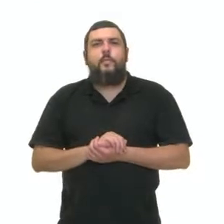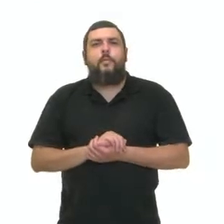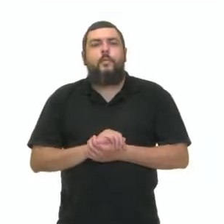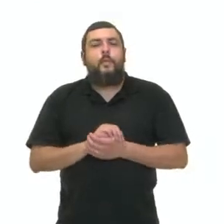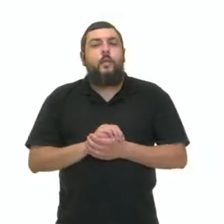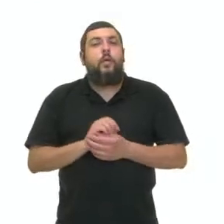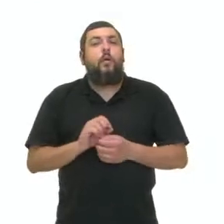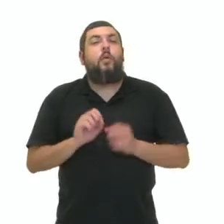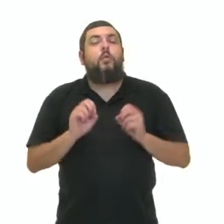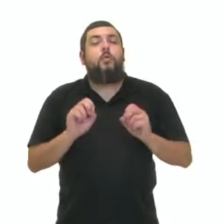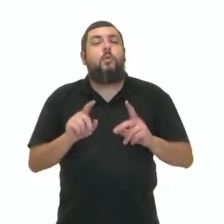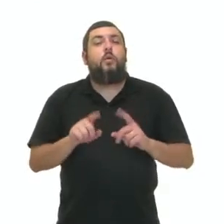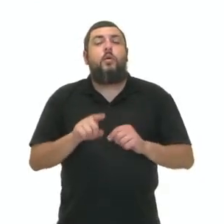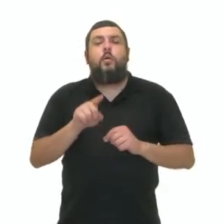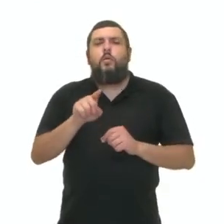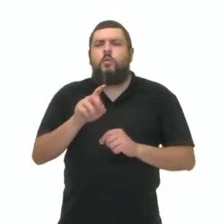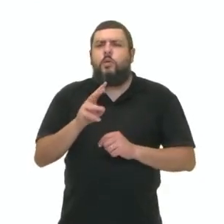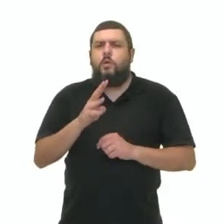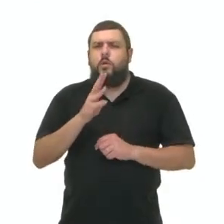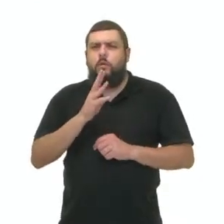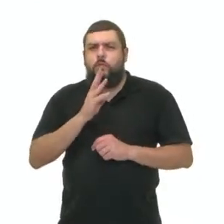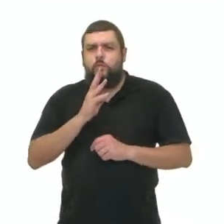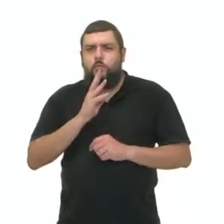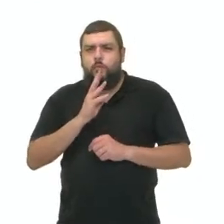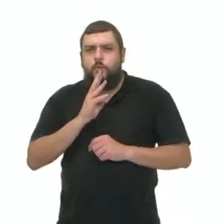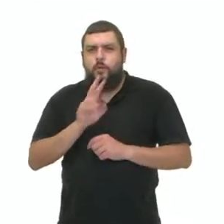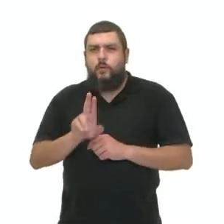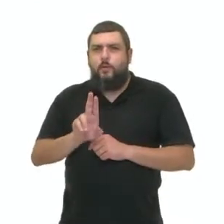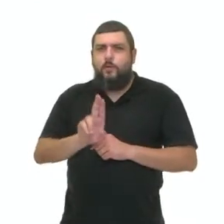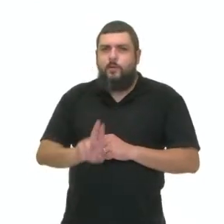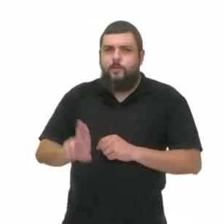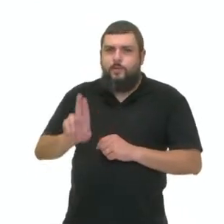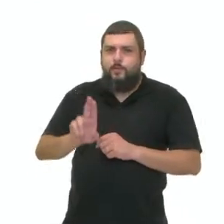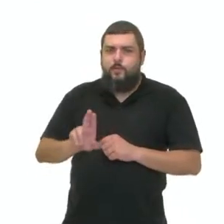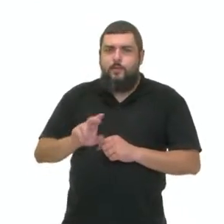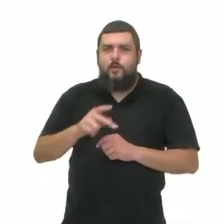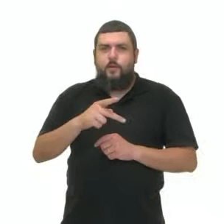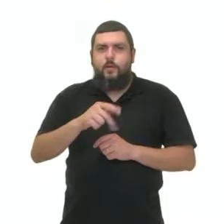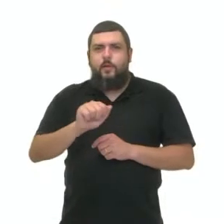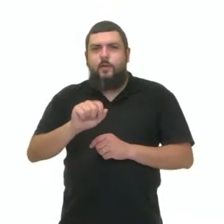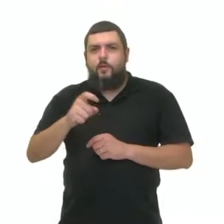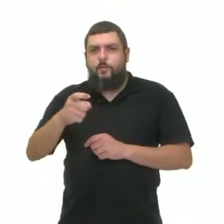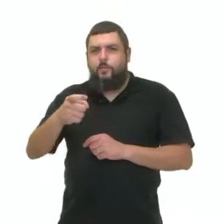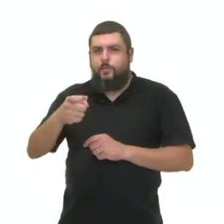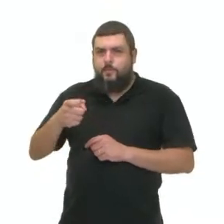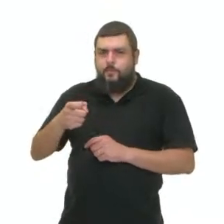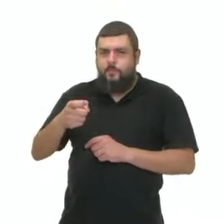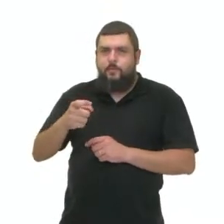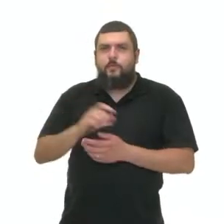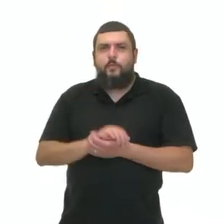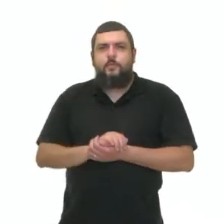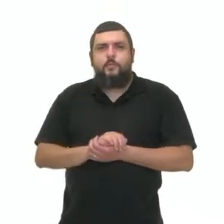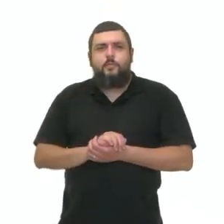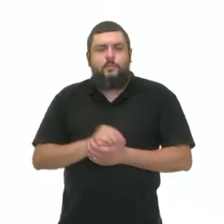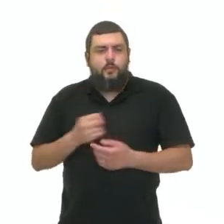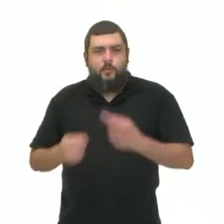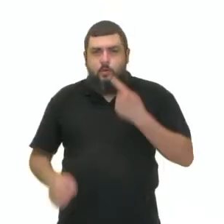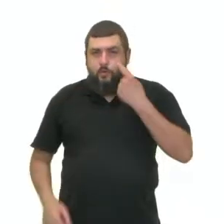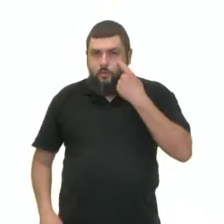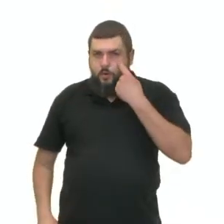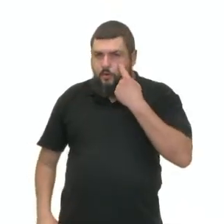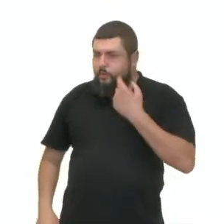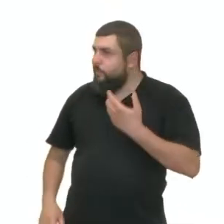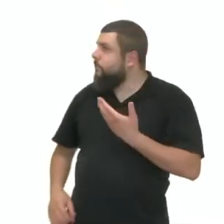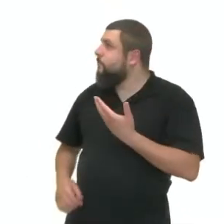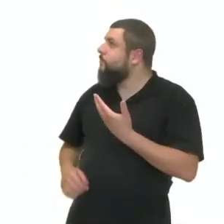O que você recorda sobre essa expressão utilizada durante o Império Romano? Está aqui um mapa mostrando a extensão máxima do Império no